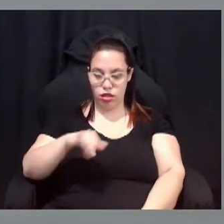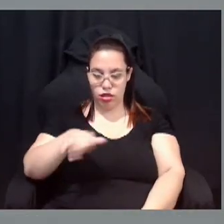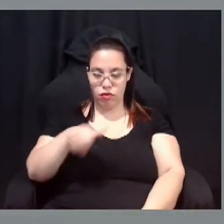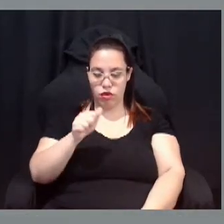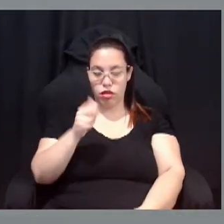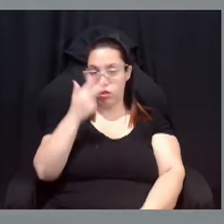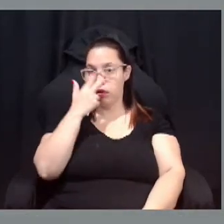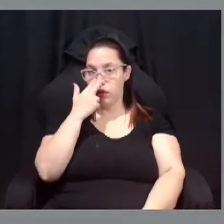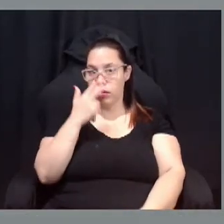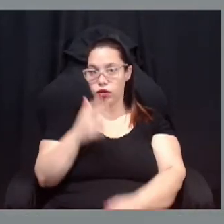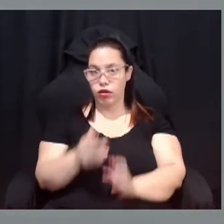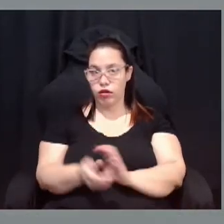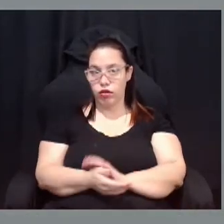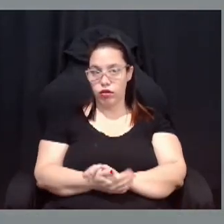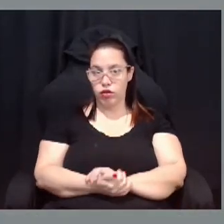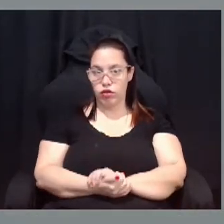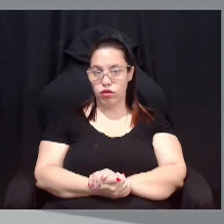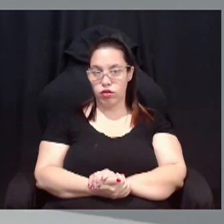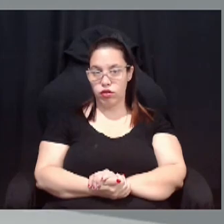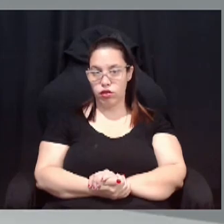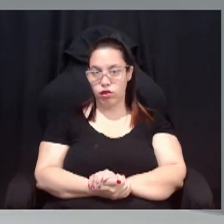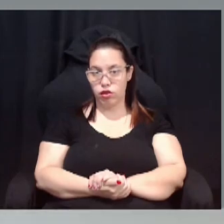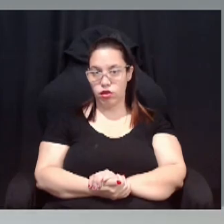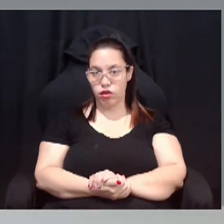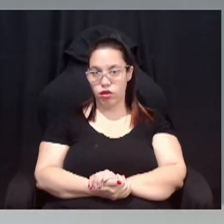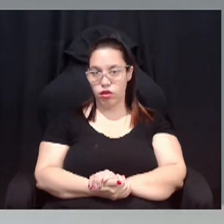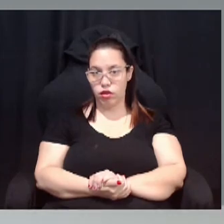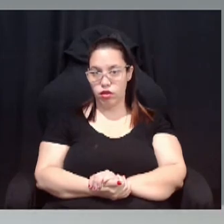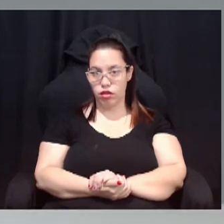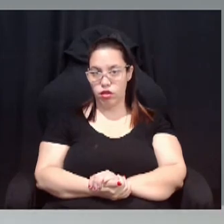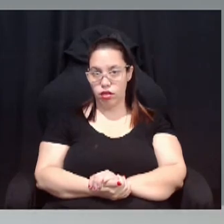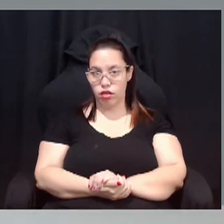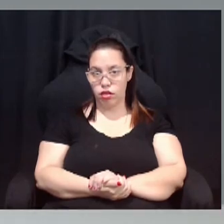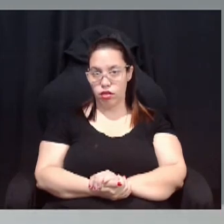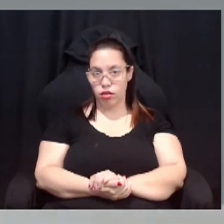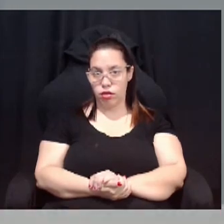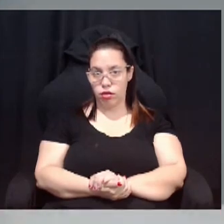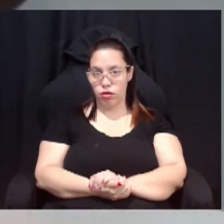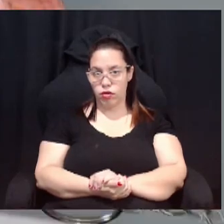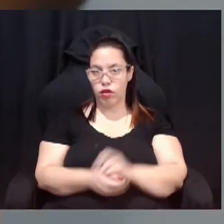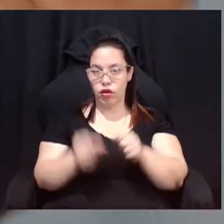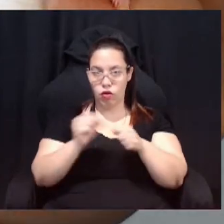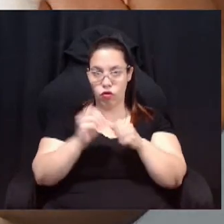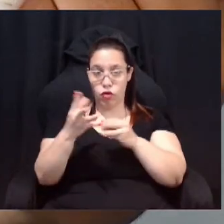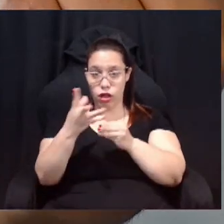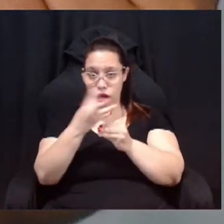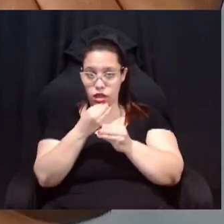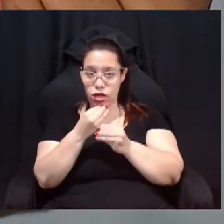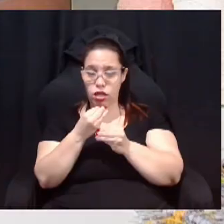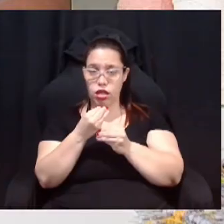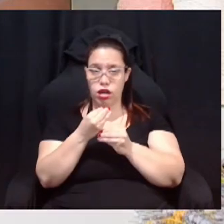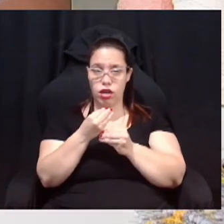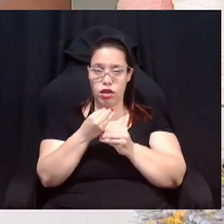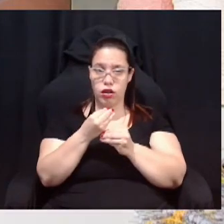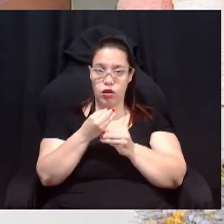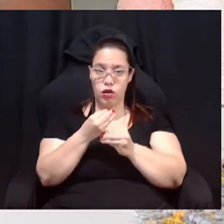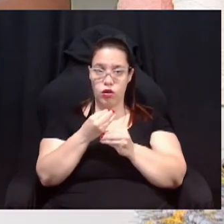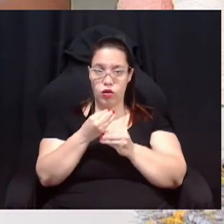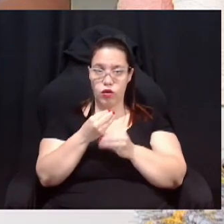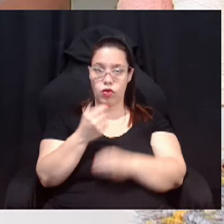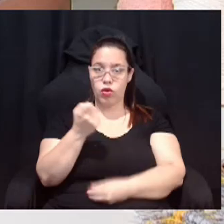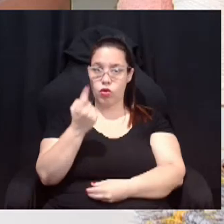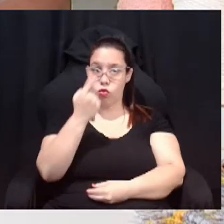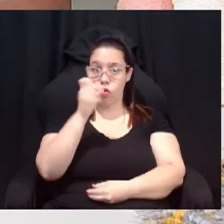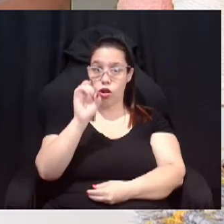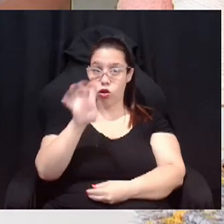Importante a sua tesoura tá bem afiada, tá? Então, se você faz artesanato, separa uma só pro